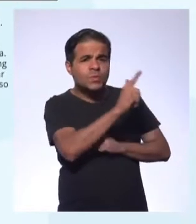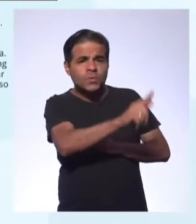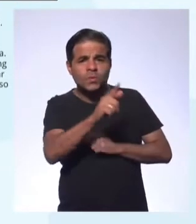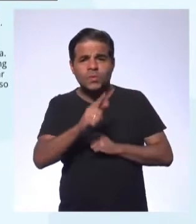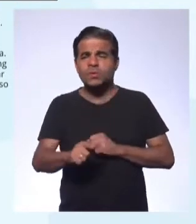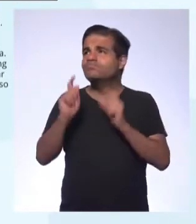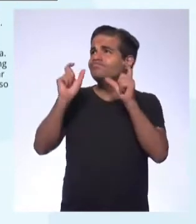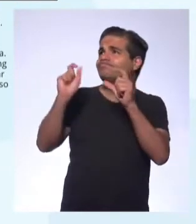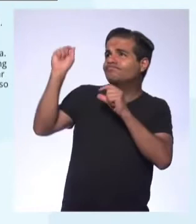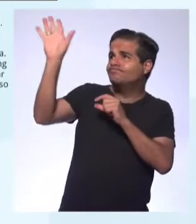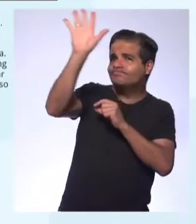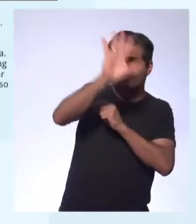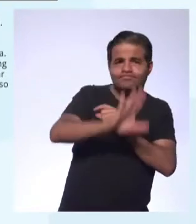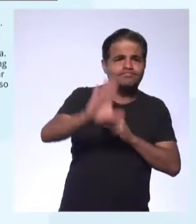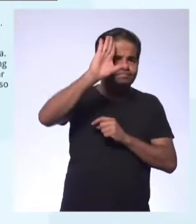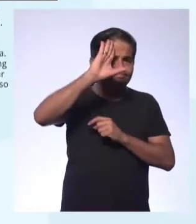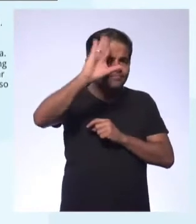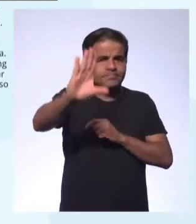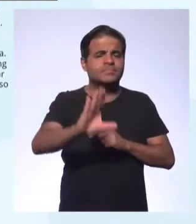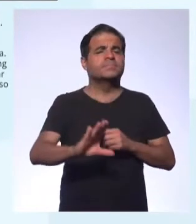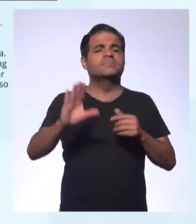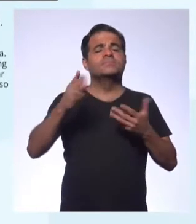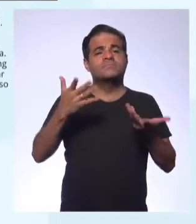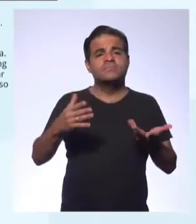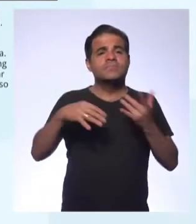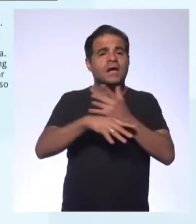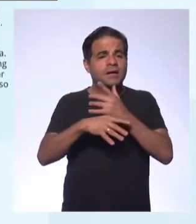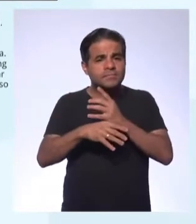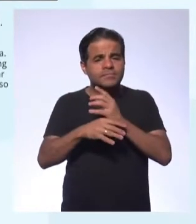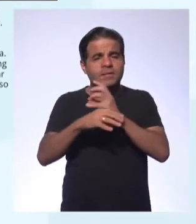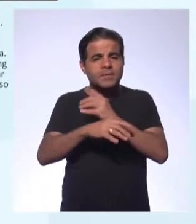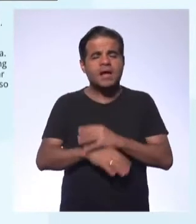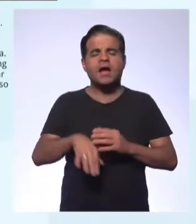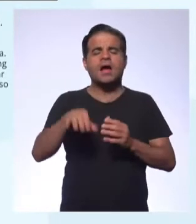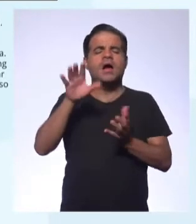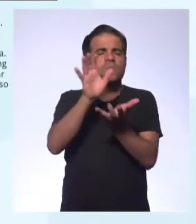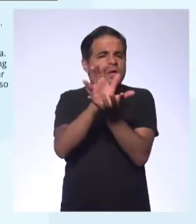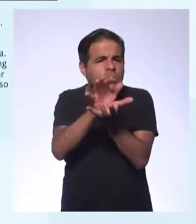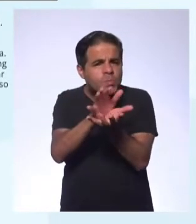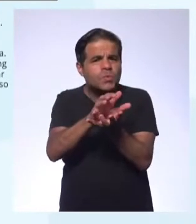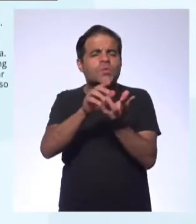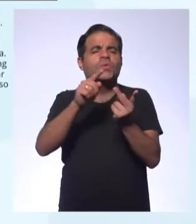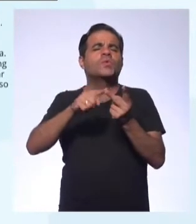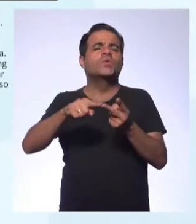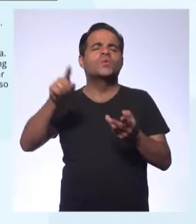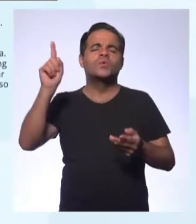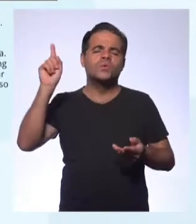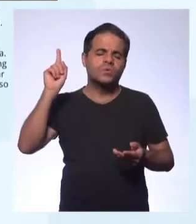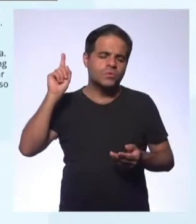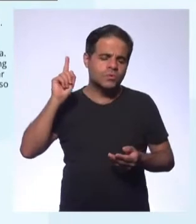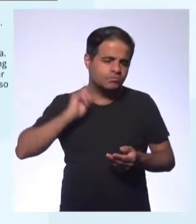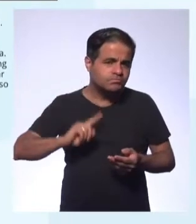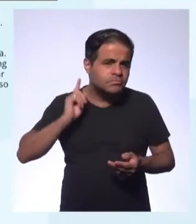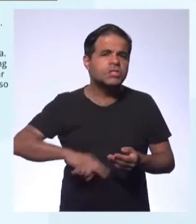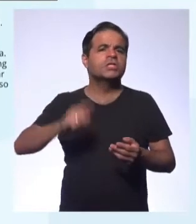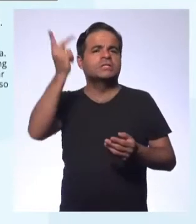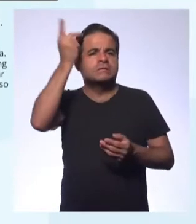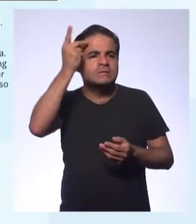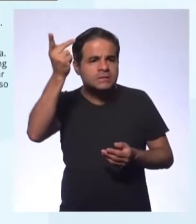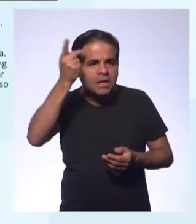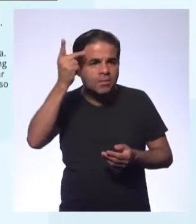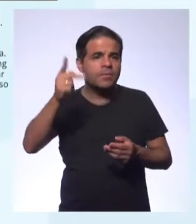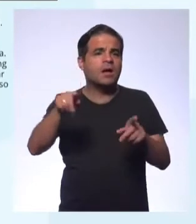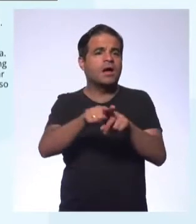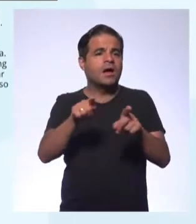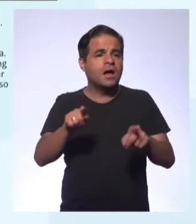regiões, como principalmente aí as capitanias de Pernambuco, Salvador, Minas Gerais e São Paulo, expoentes muito